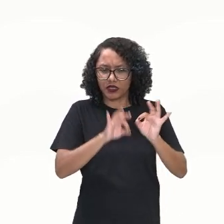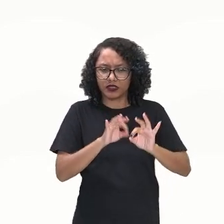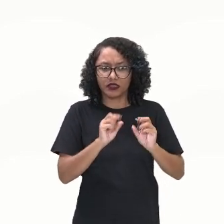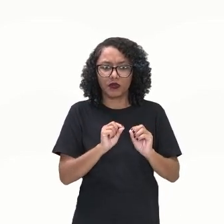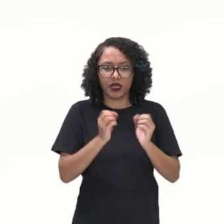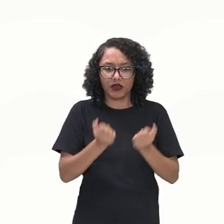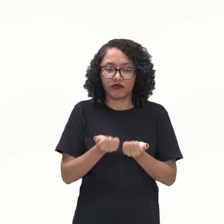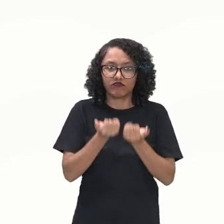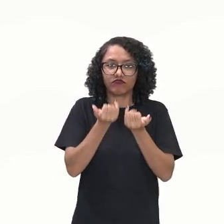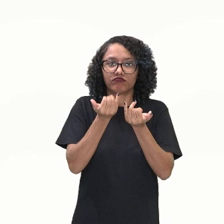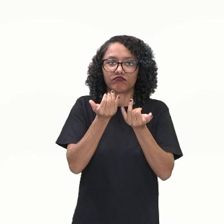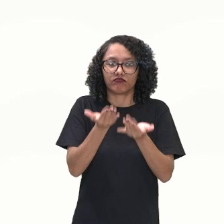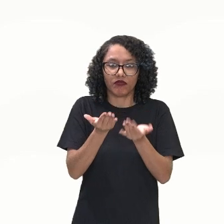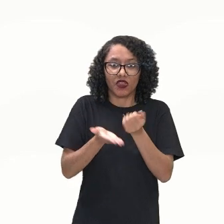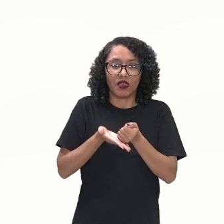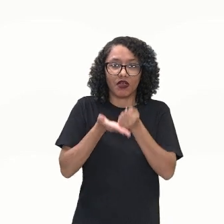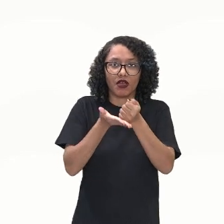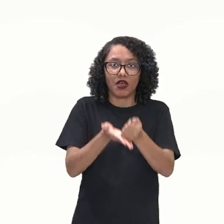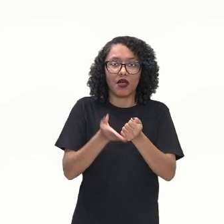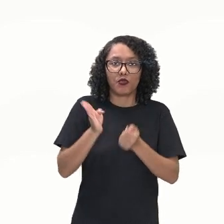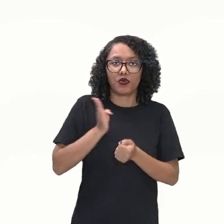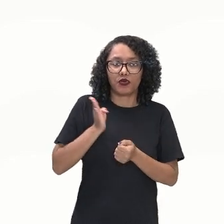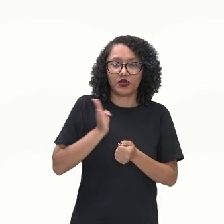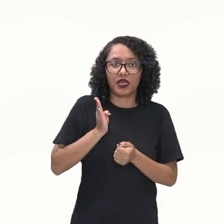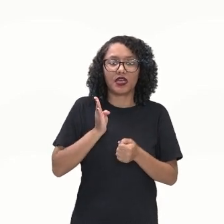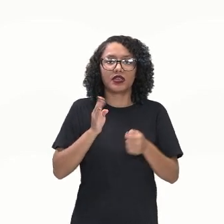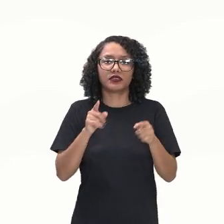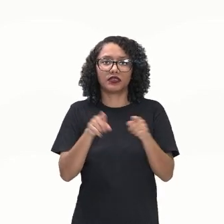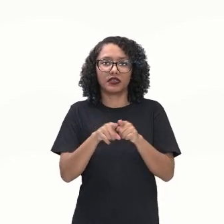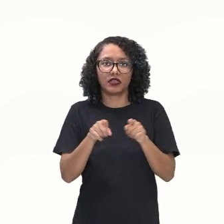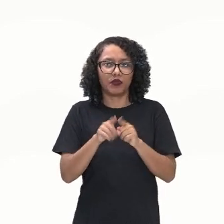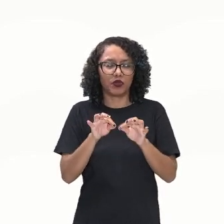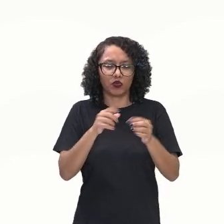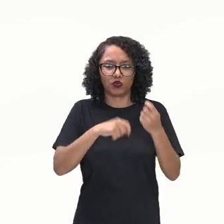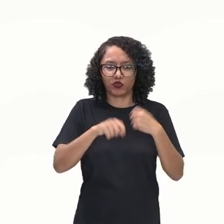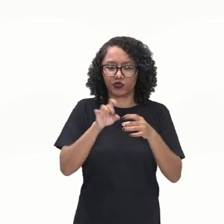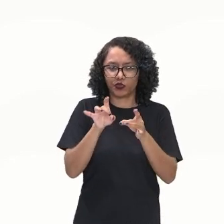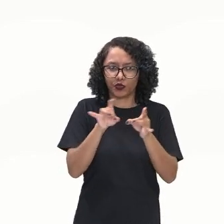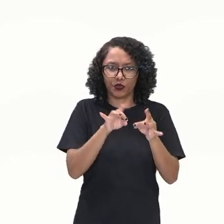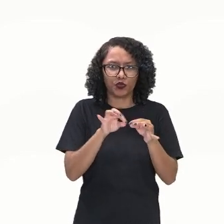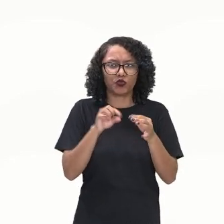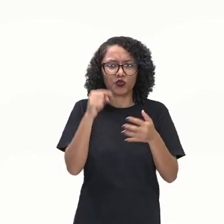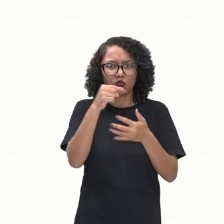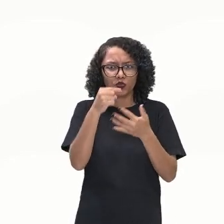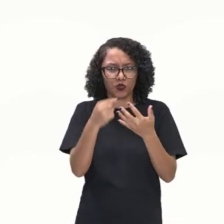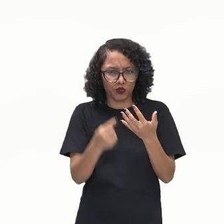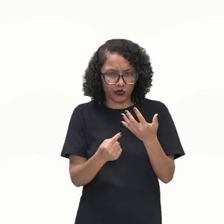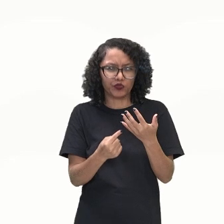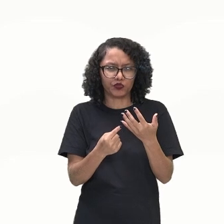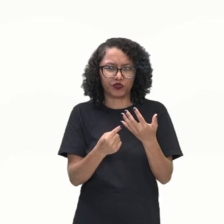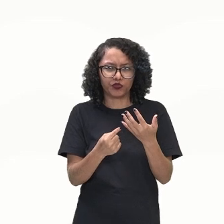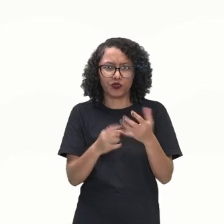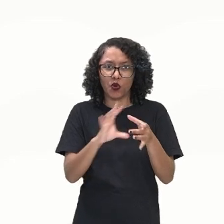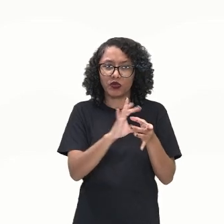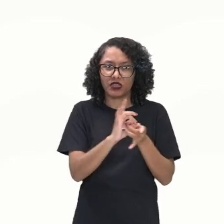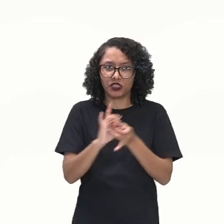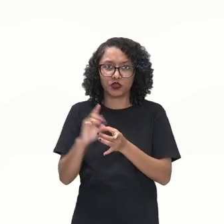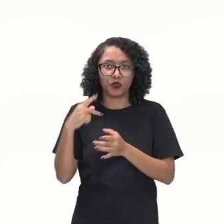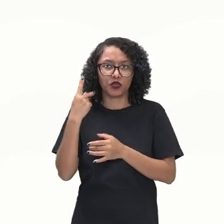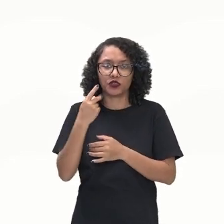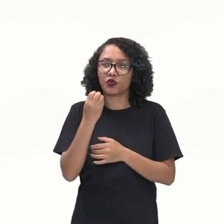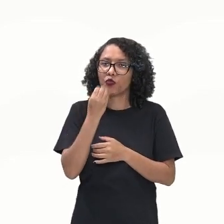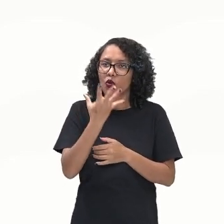a nobreza mercantil. Então, a gente tem aí toda uma estrutura política favorável para investimentos